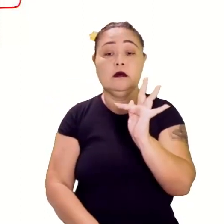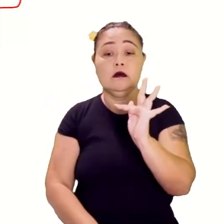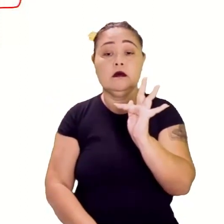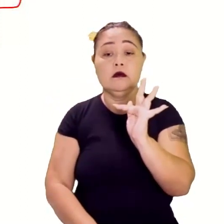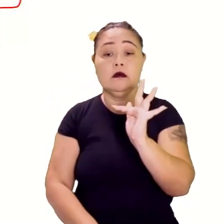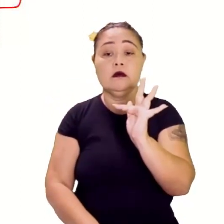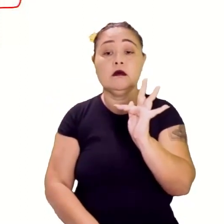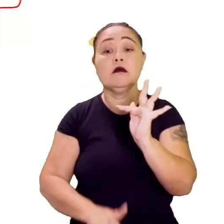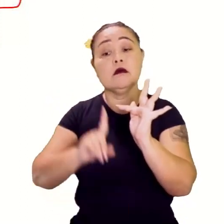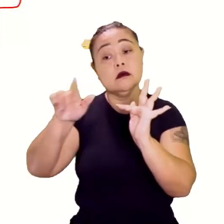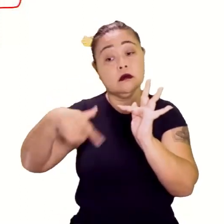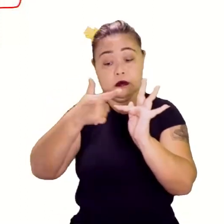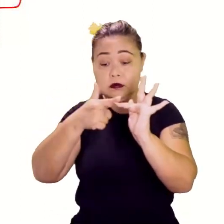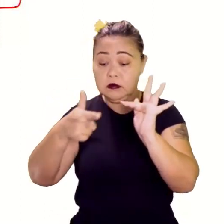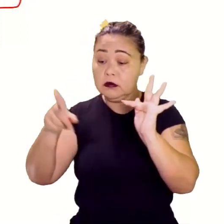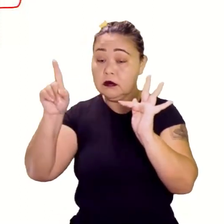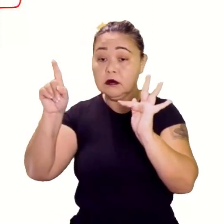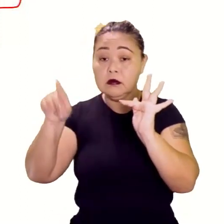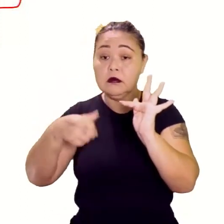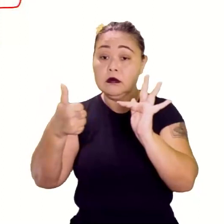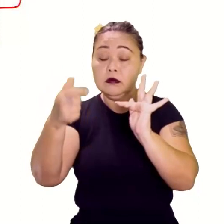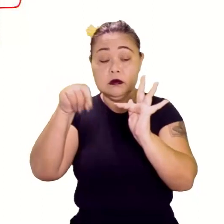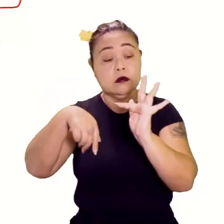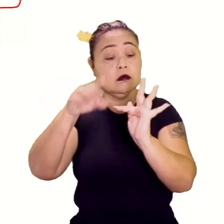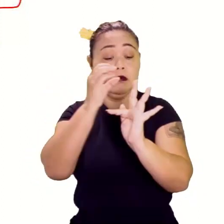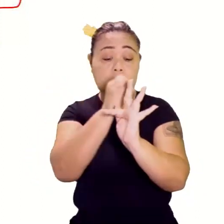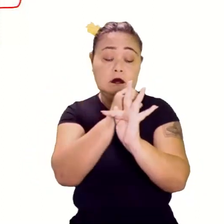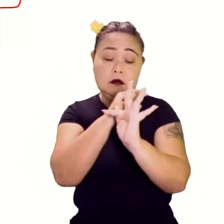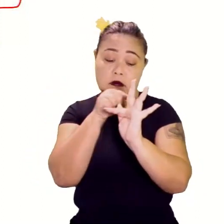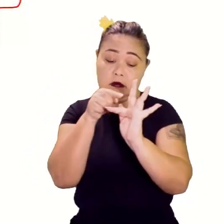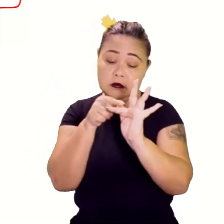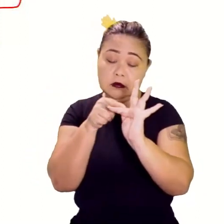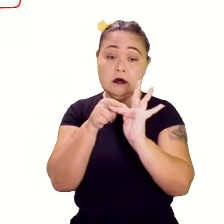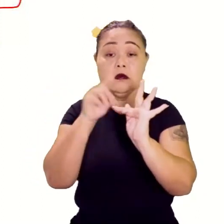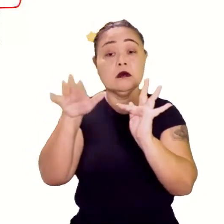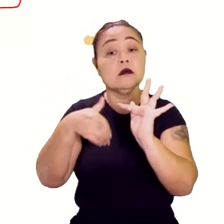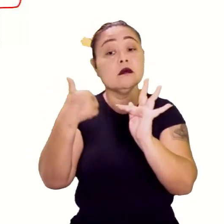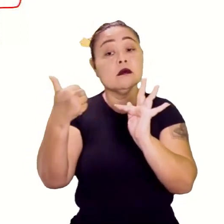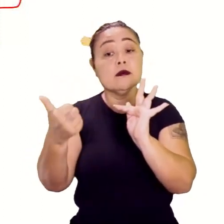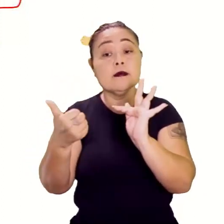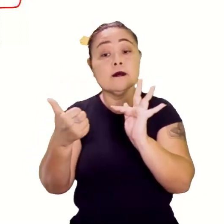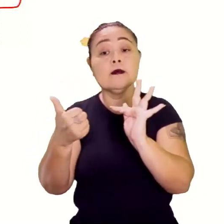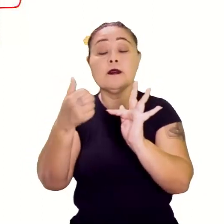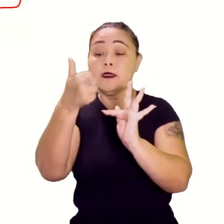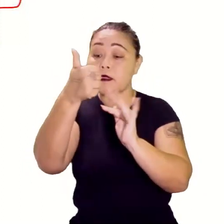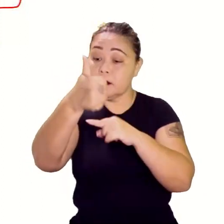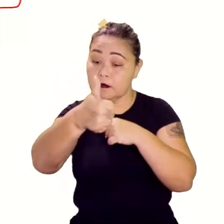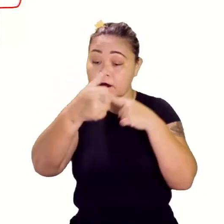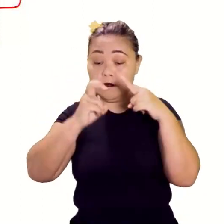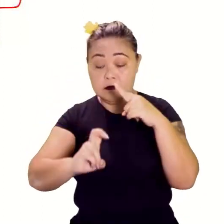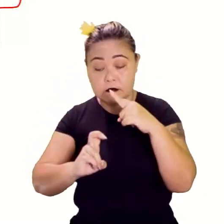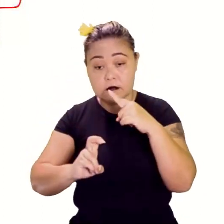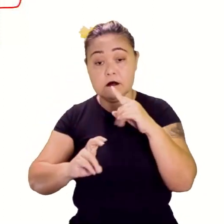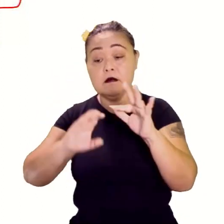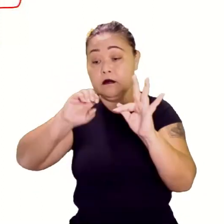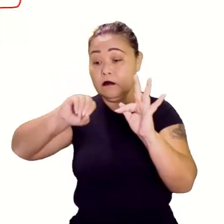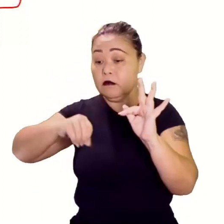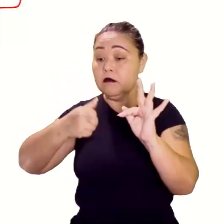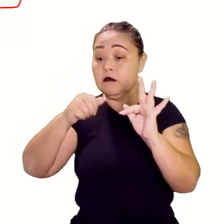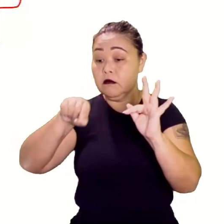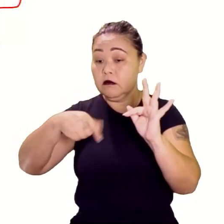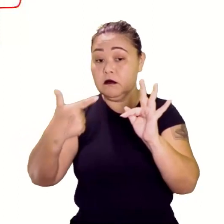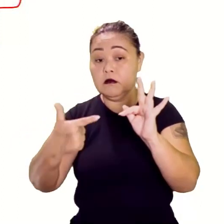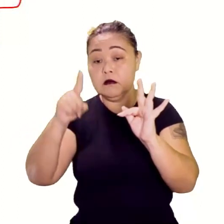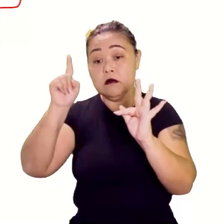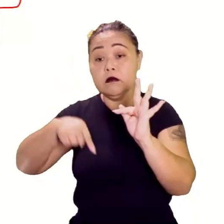Pronto, primeiro ponto. Quando o x é 1, o y é 0. E quando o x é 1/5, que é 0,2 aqui,